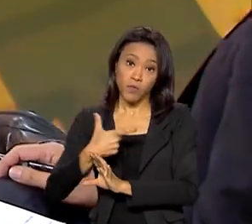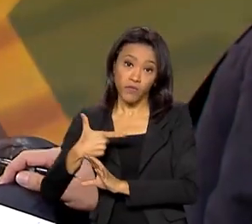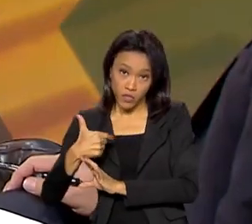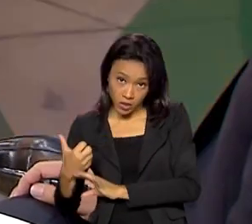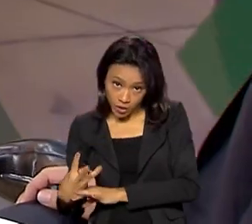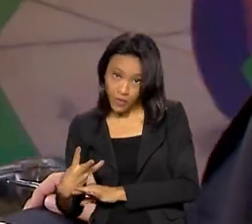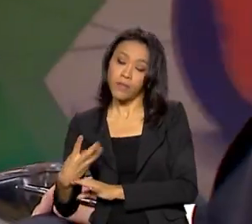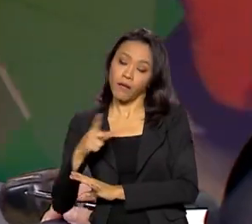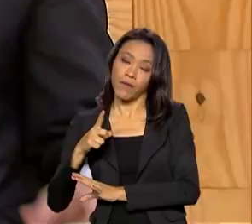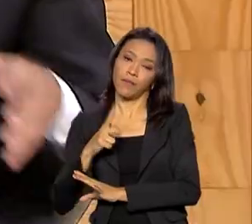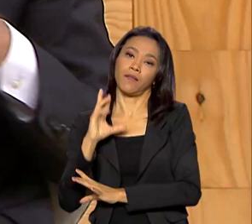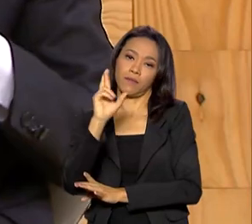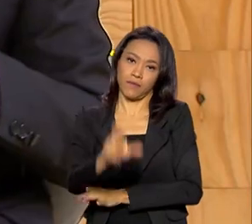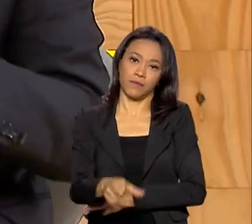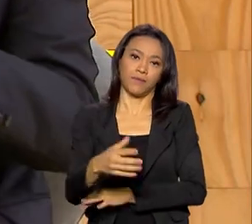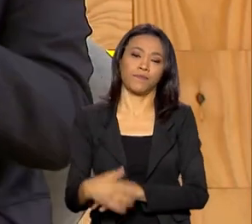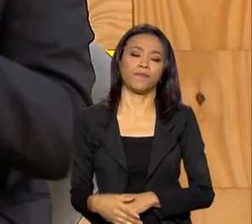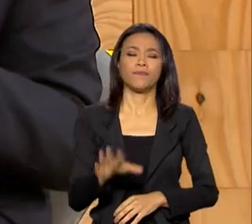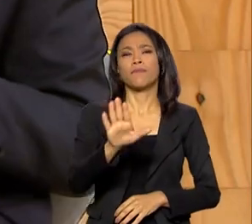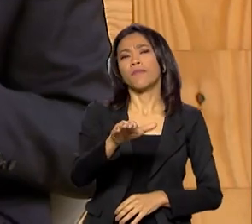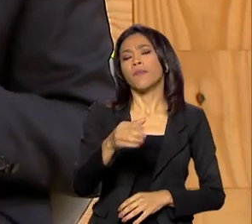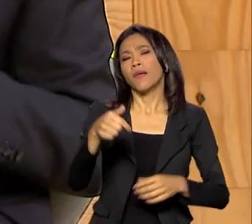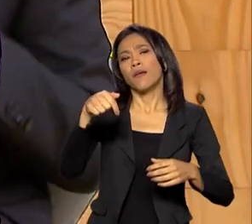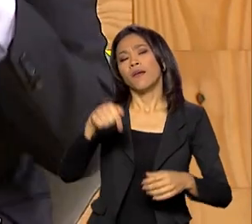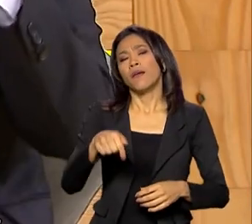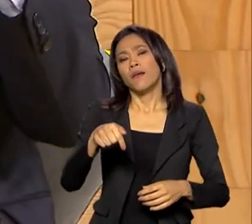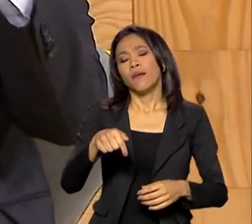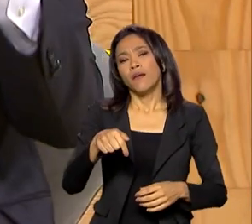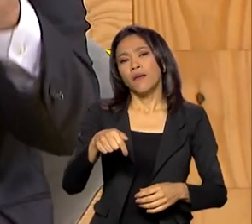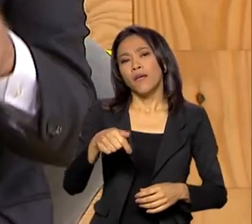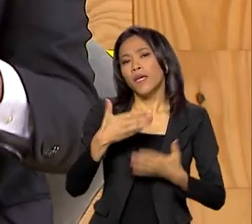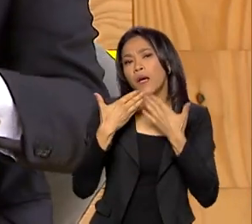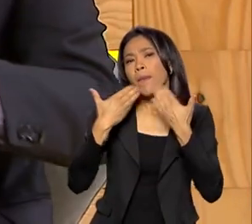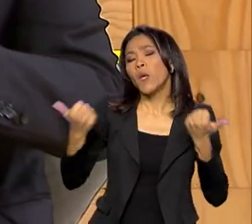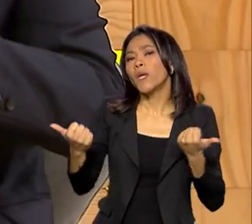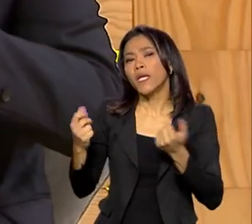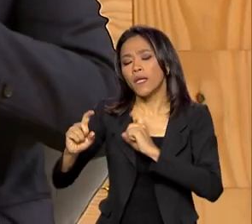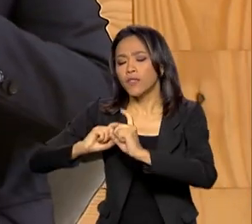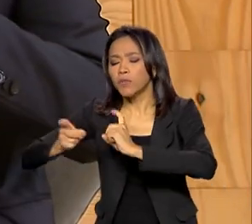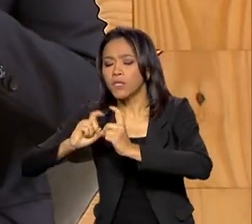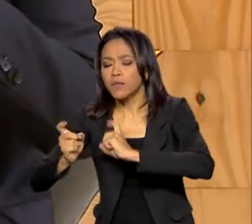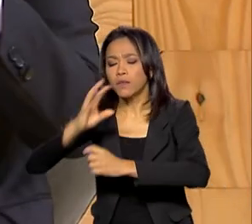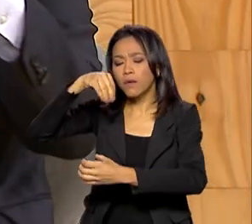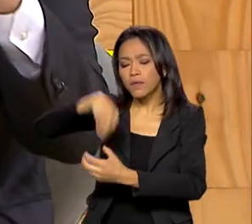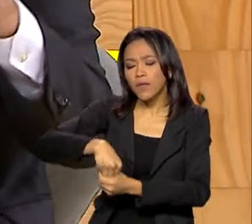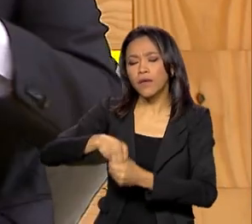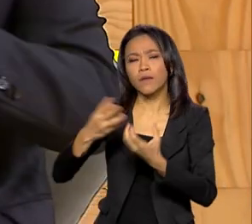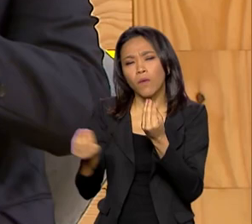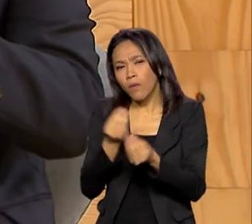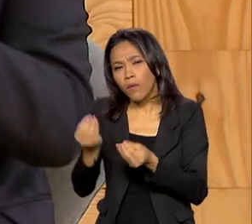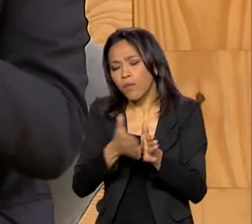esse ano, o que a gente tem aí nessa pegada de melhoria na gestão, melhoria nos processos, melhoria